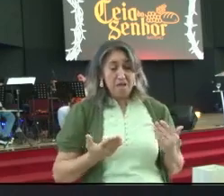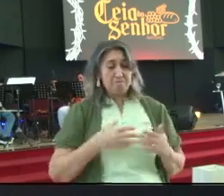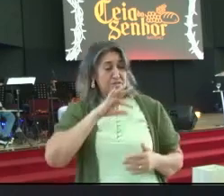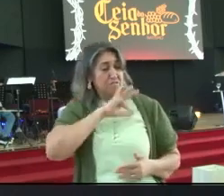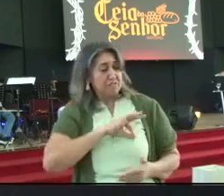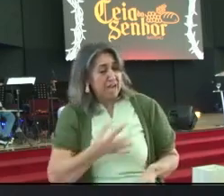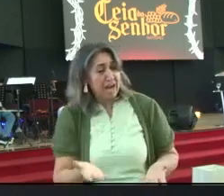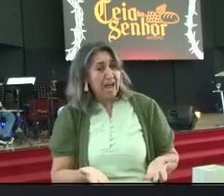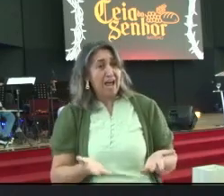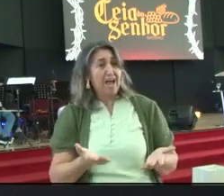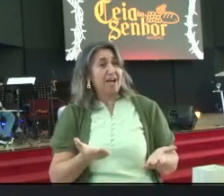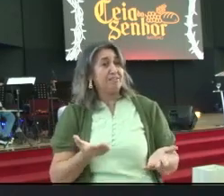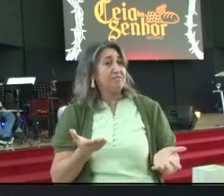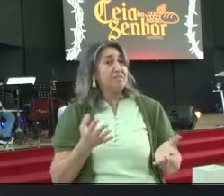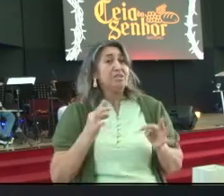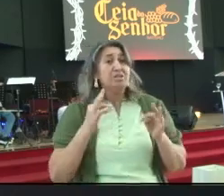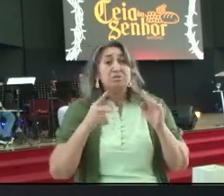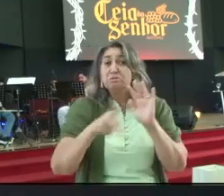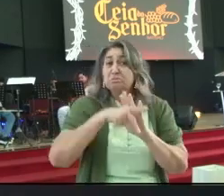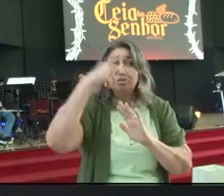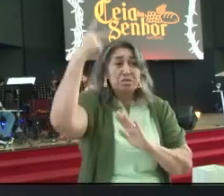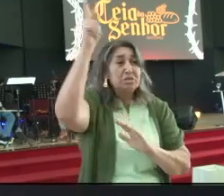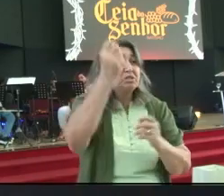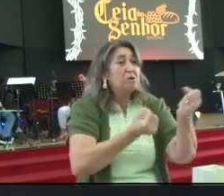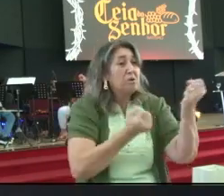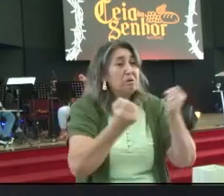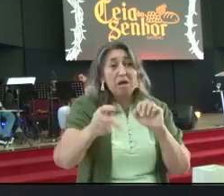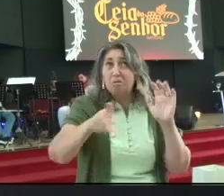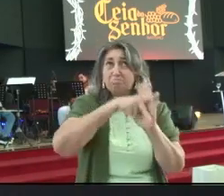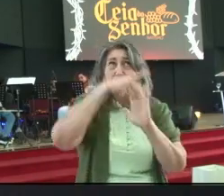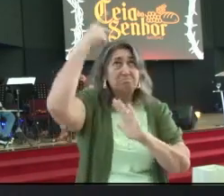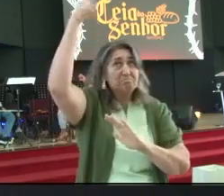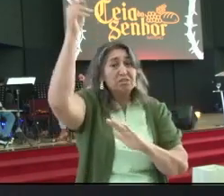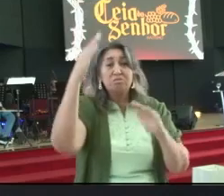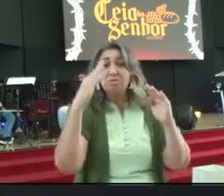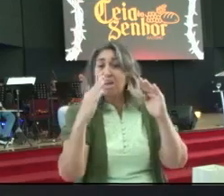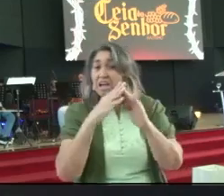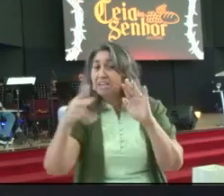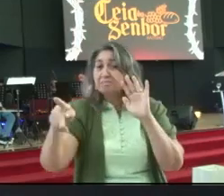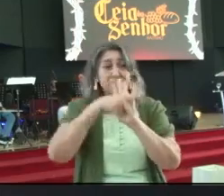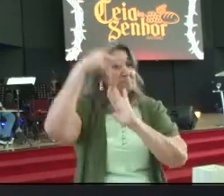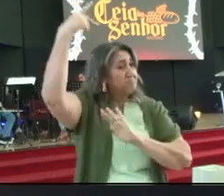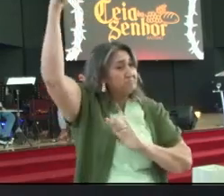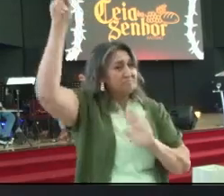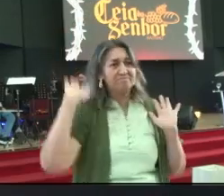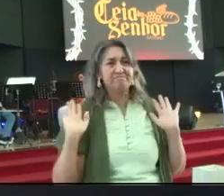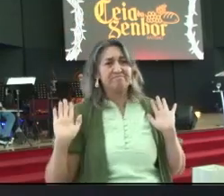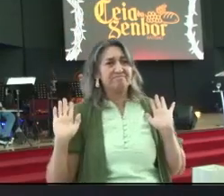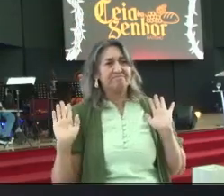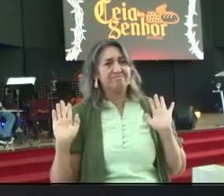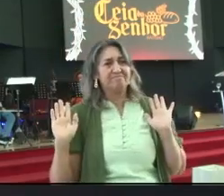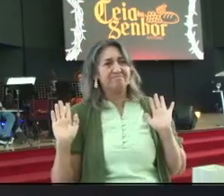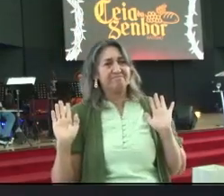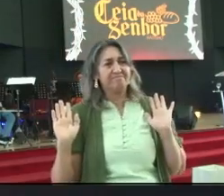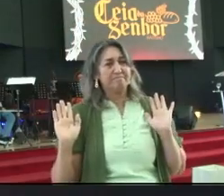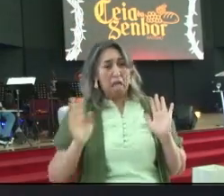seu salário é de Deus, seu carro é de Deus, sua casa é de Deus.